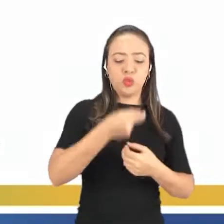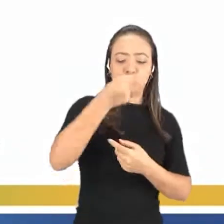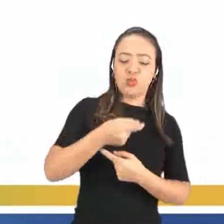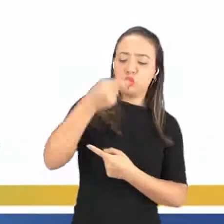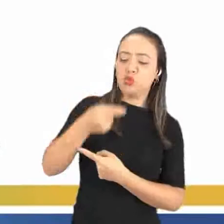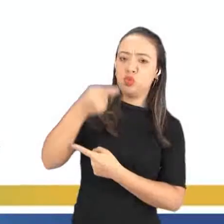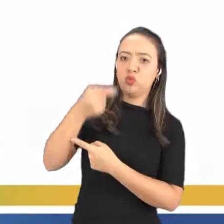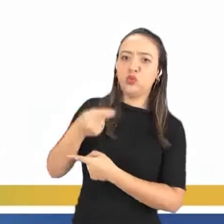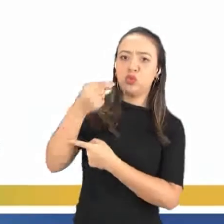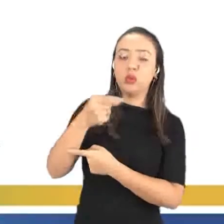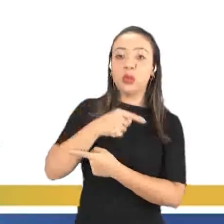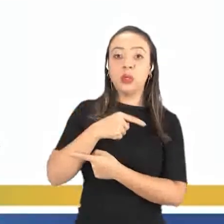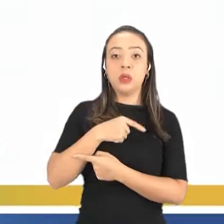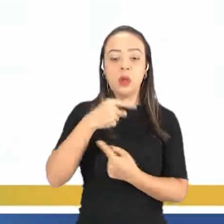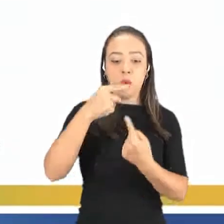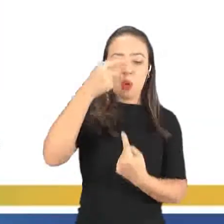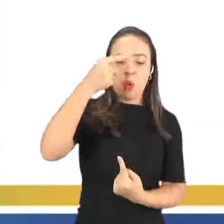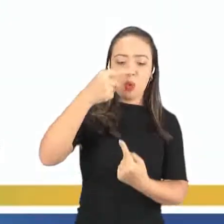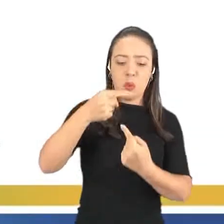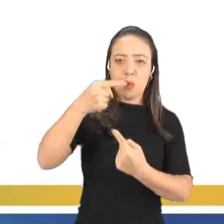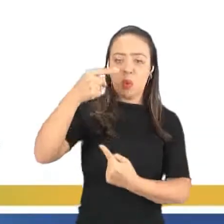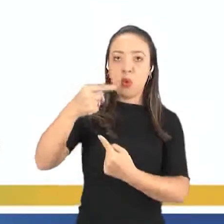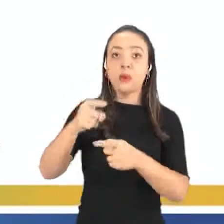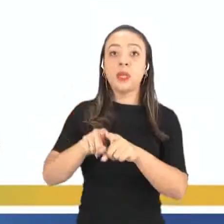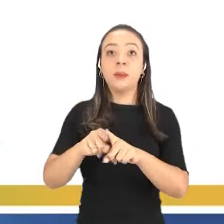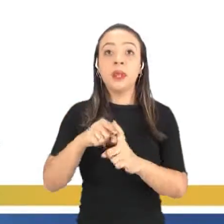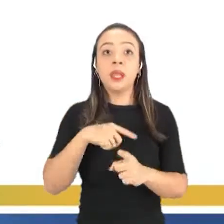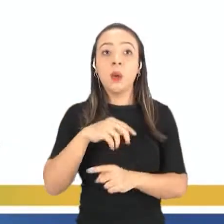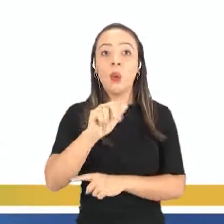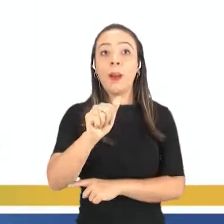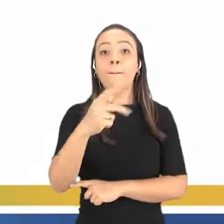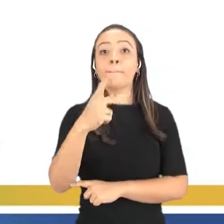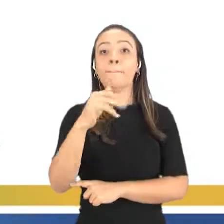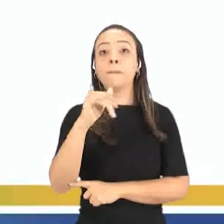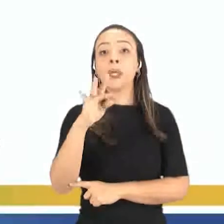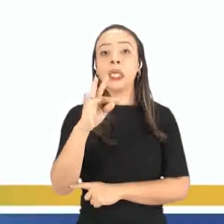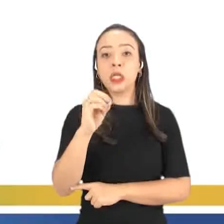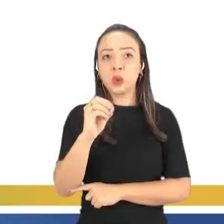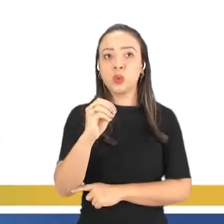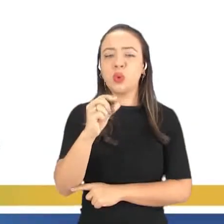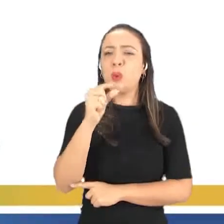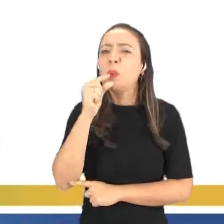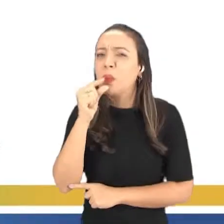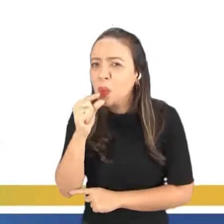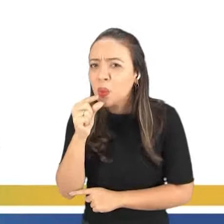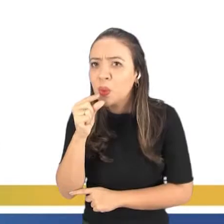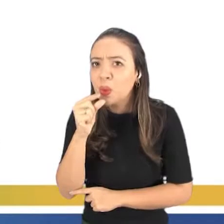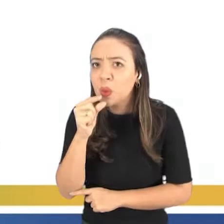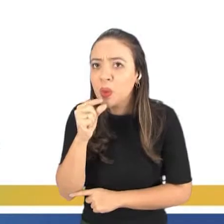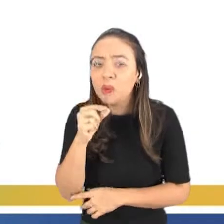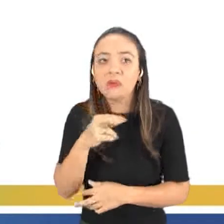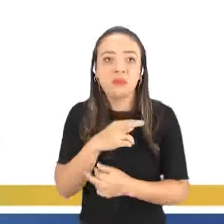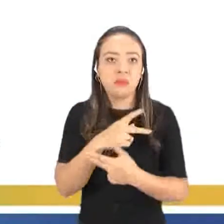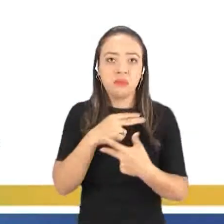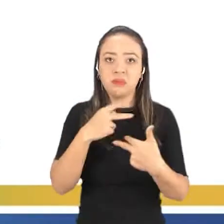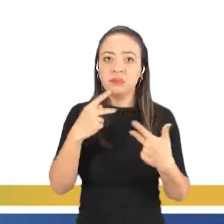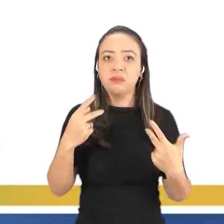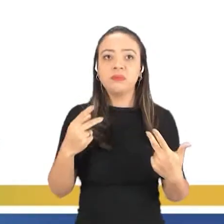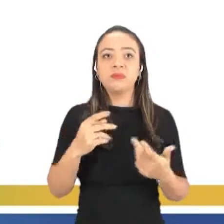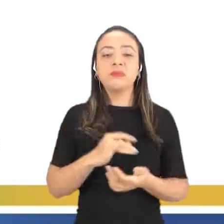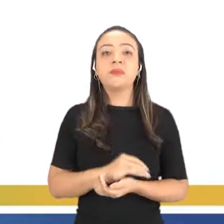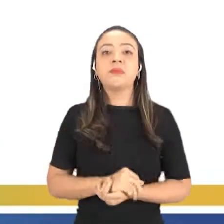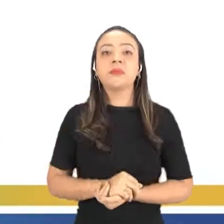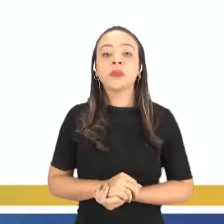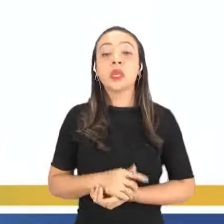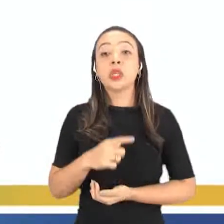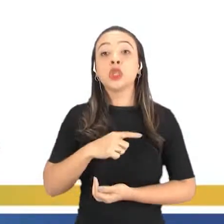tamanhos. Apito, feito de coco, folha de palmeira, chifre, concha, madeira e outros materiais.